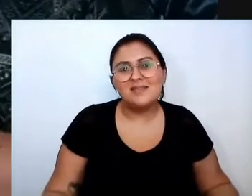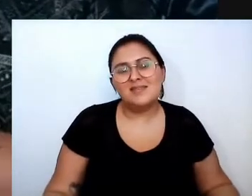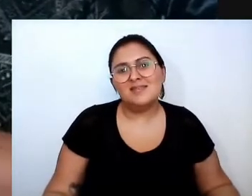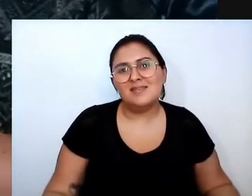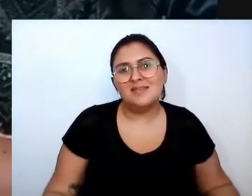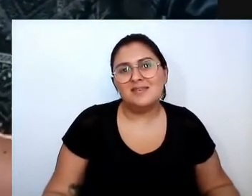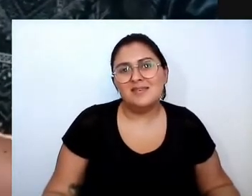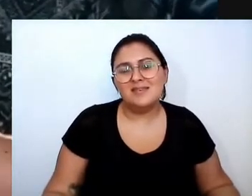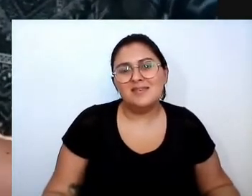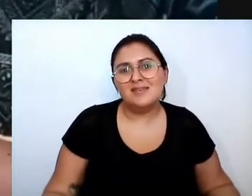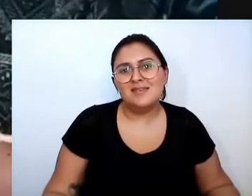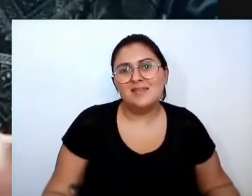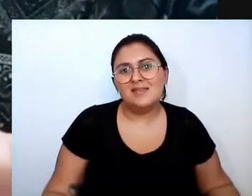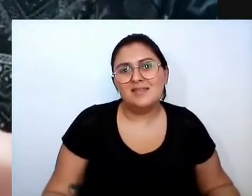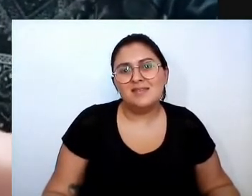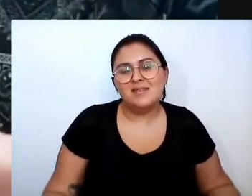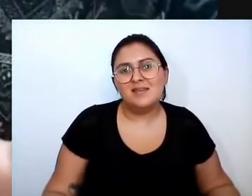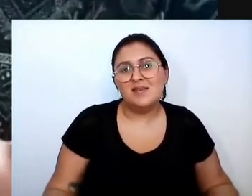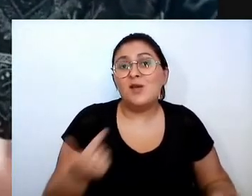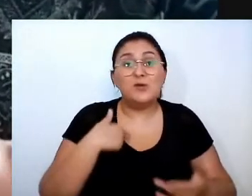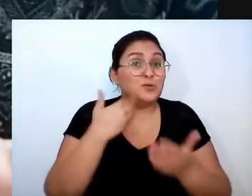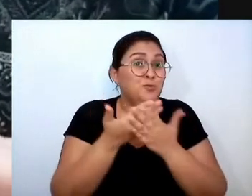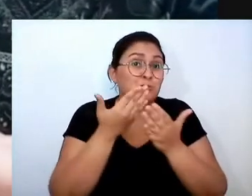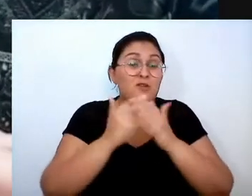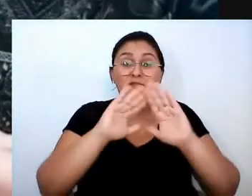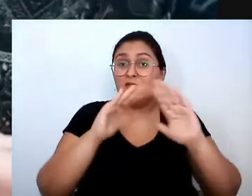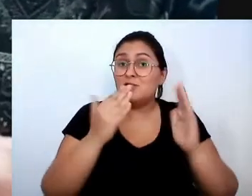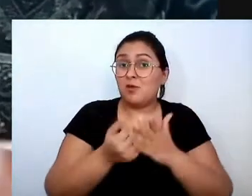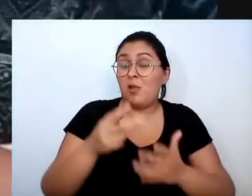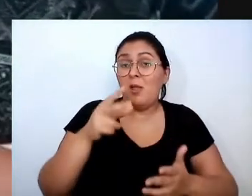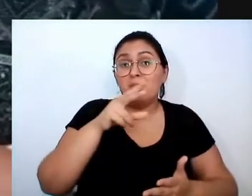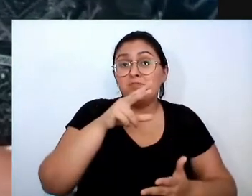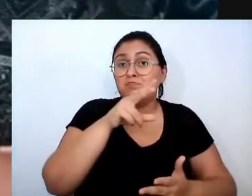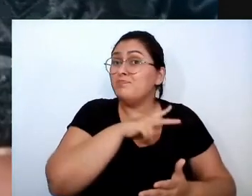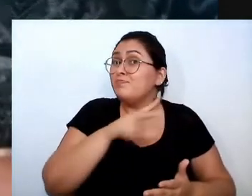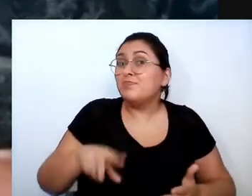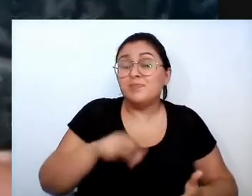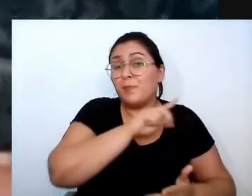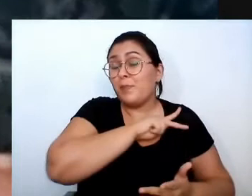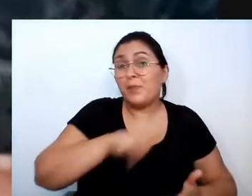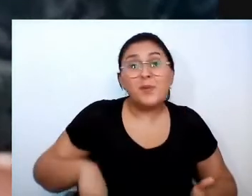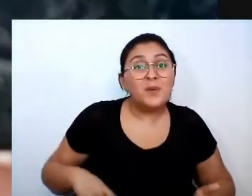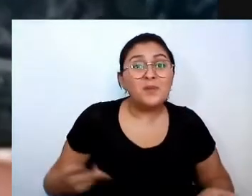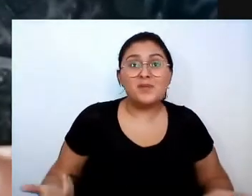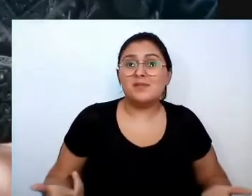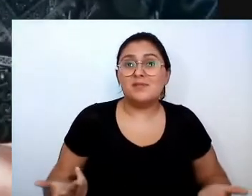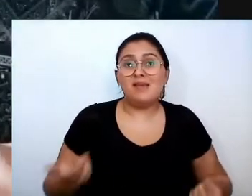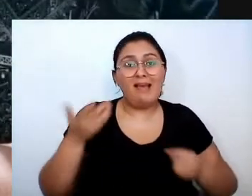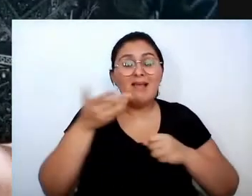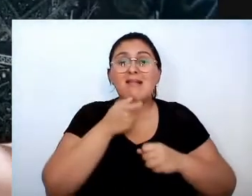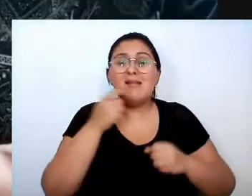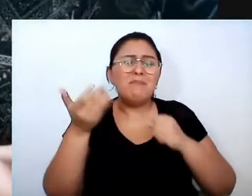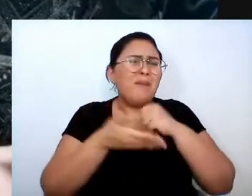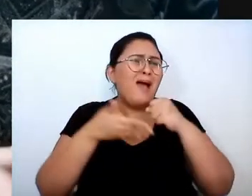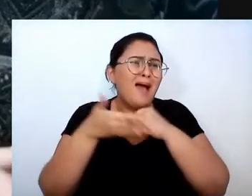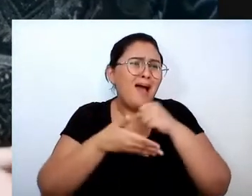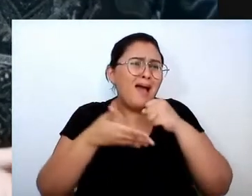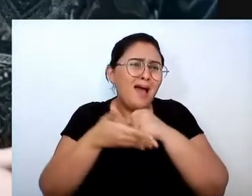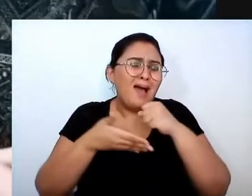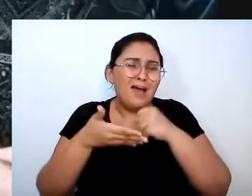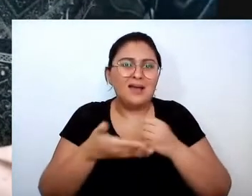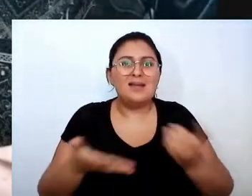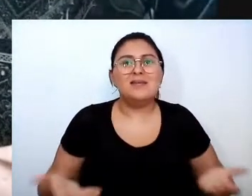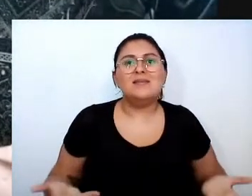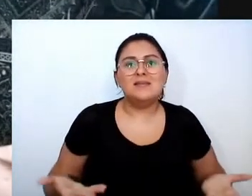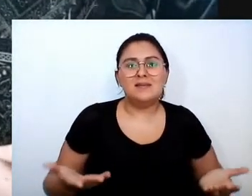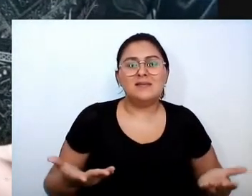regular, público, né, do ensino público, é bem básico, básico do básico. Então, sim, foi complicado. Eu tive